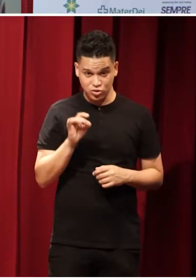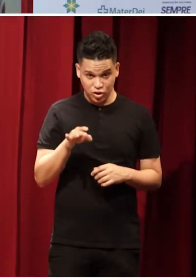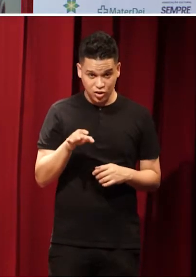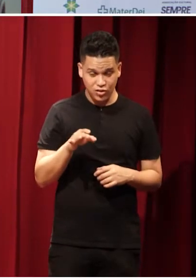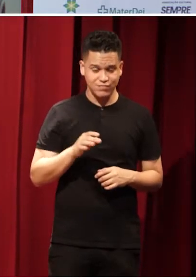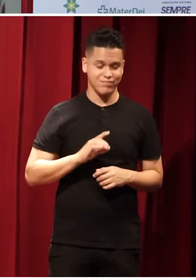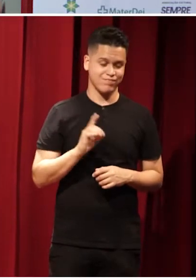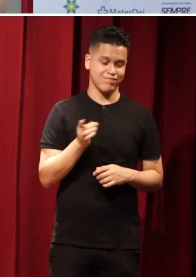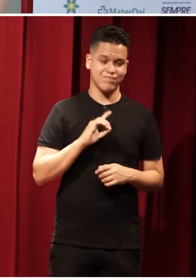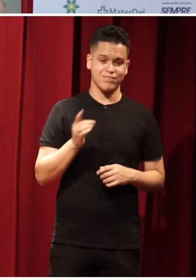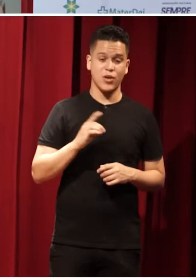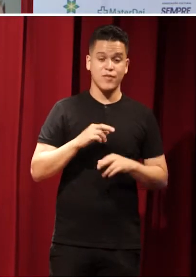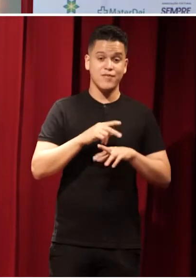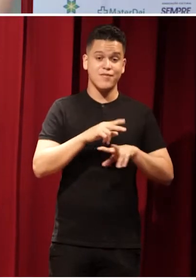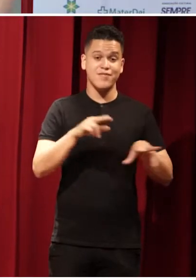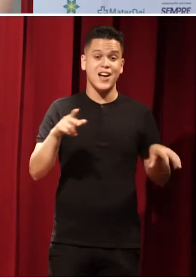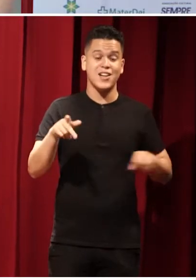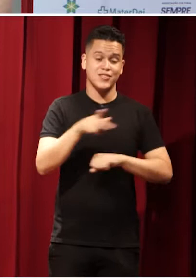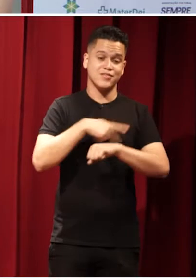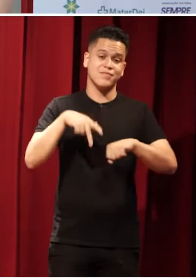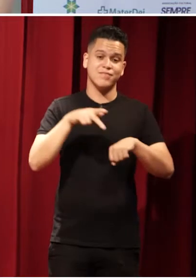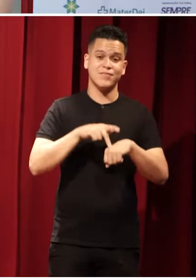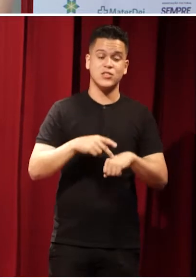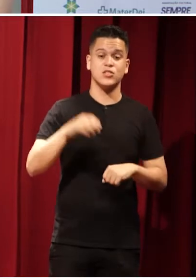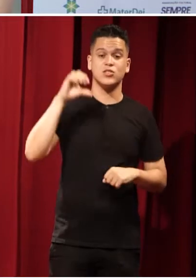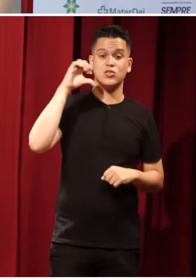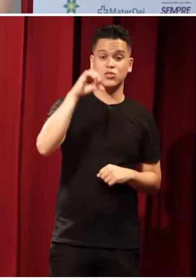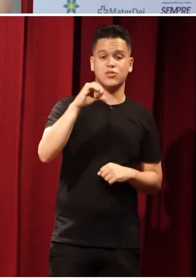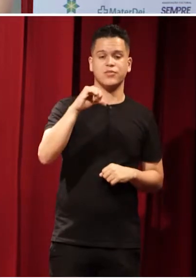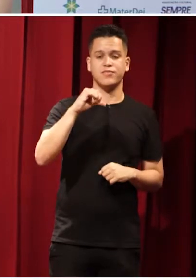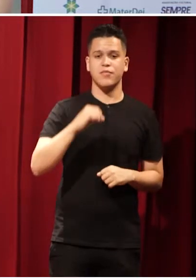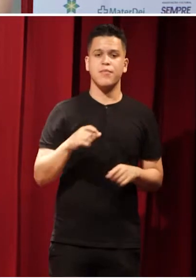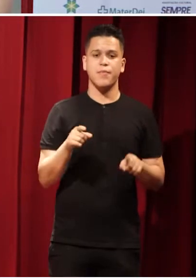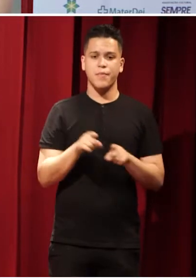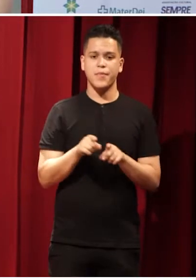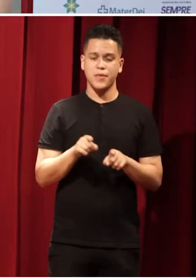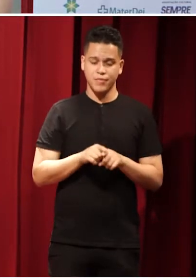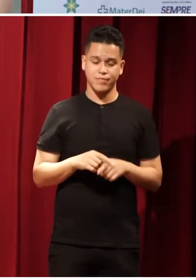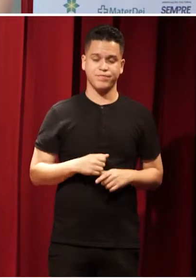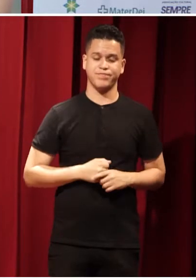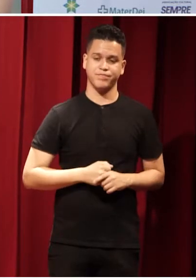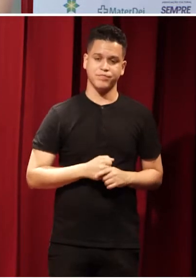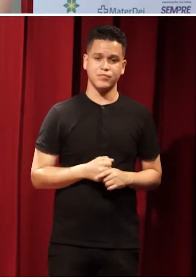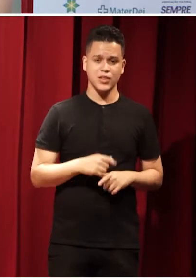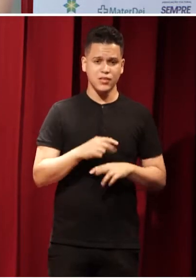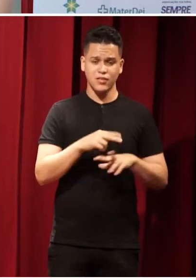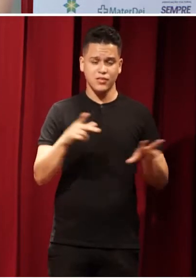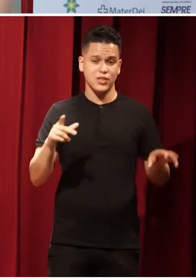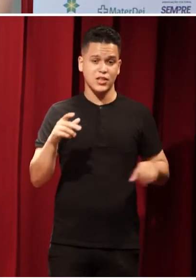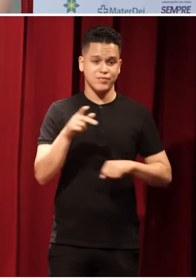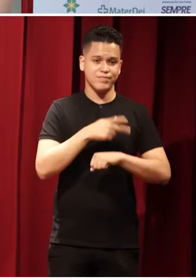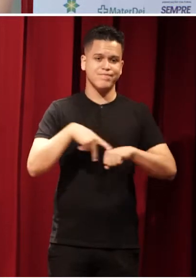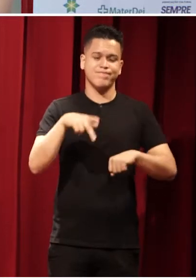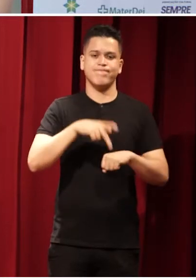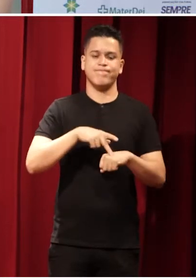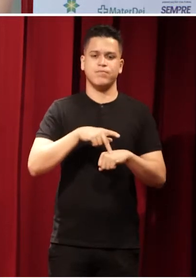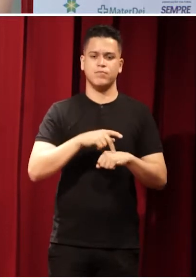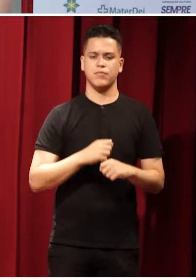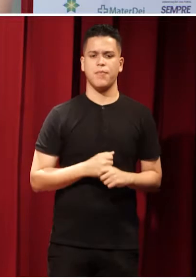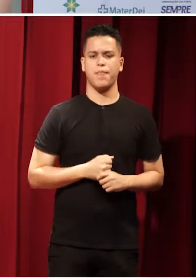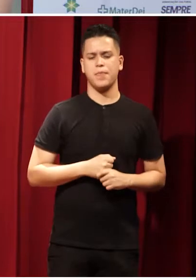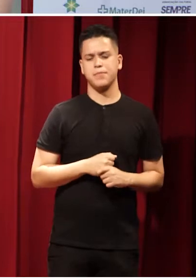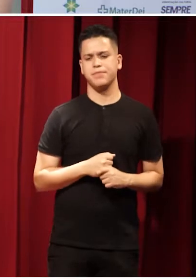São 9 países, se nós incluirmos, e temos que incluir, a Guiana Francesa. Então, são